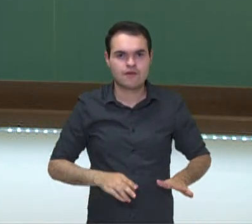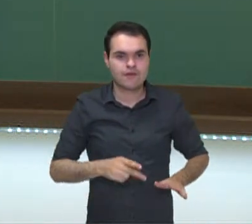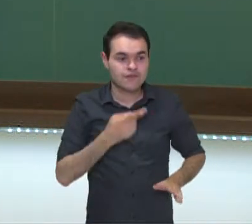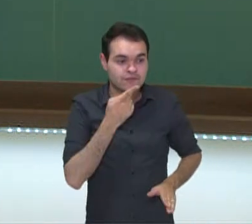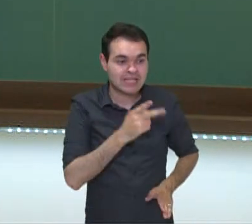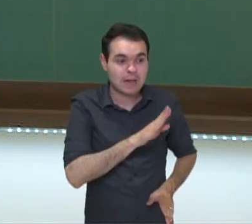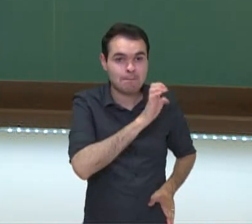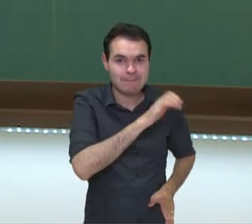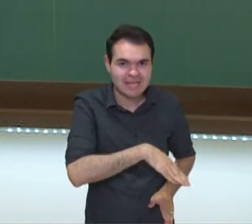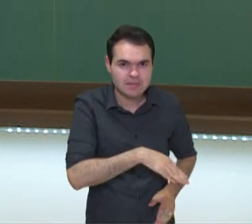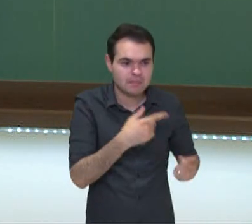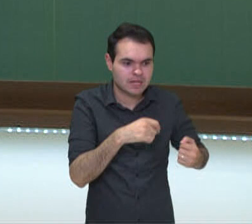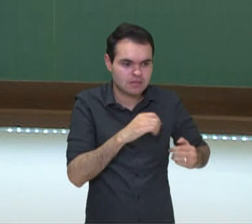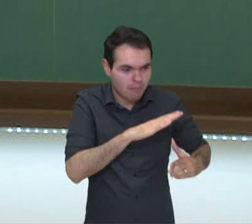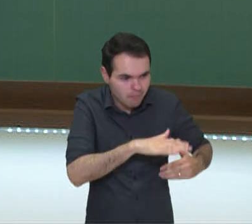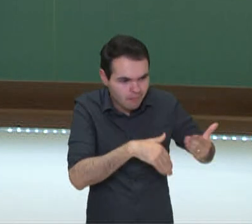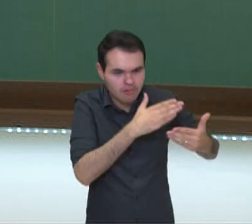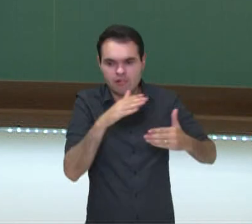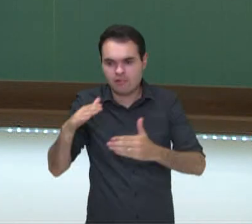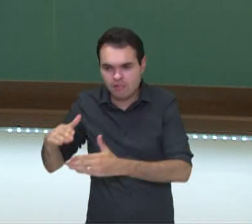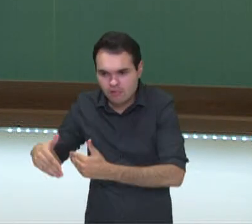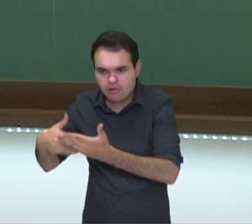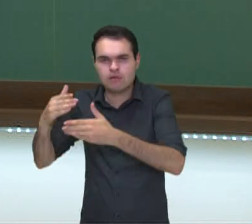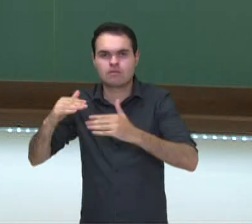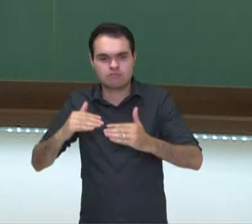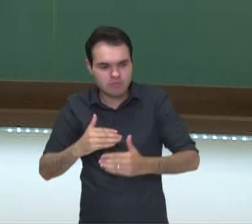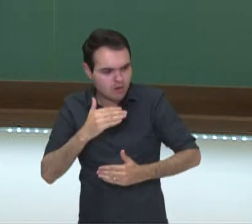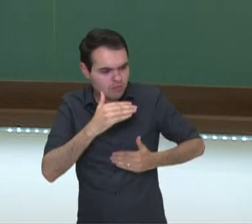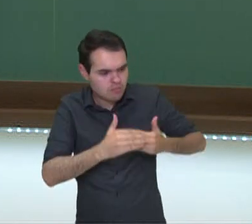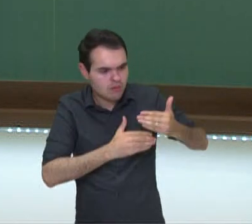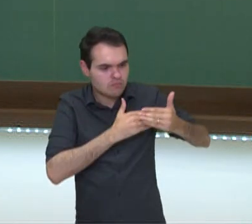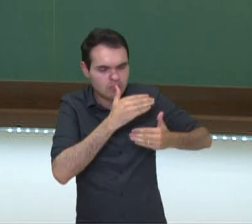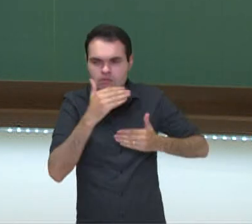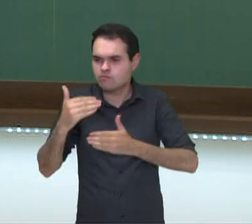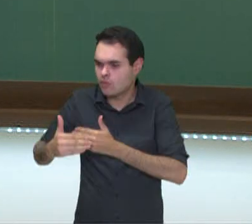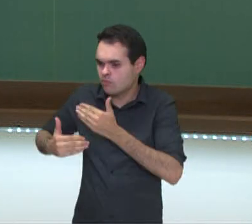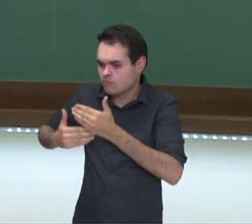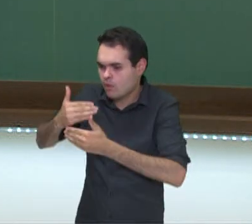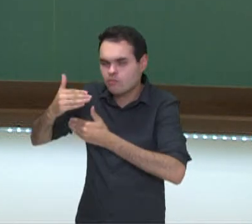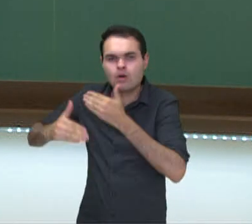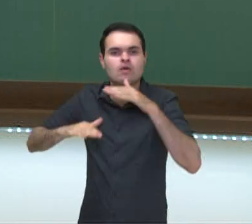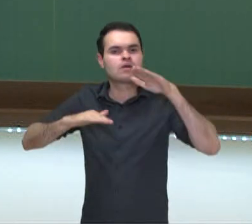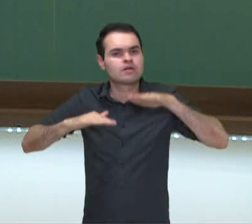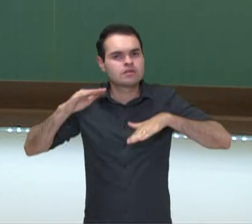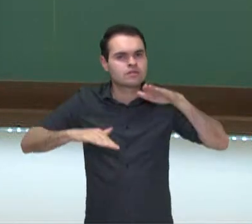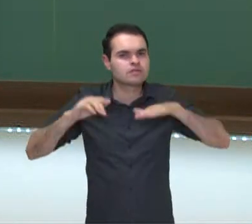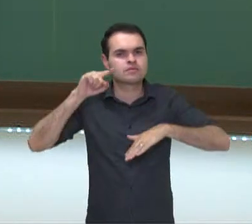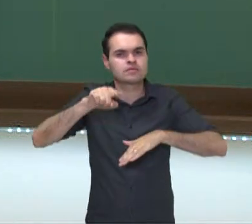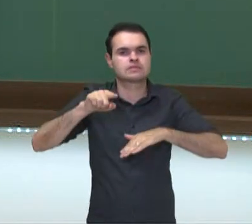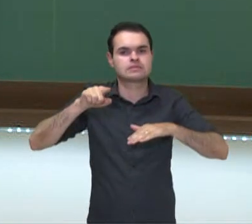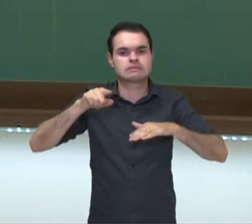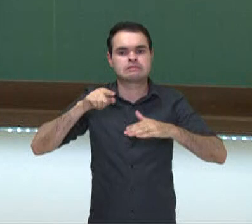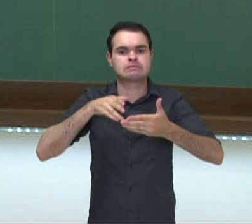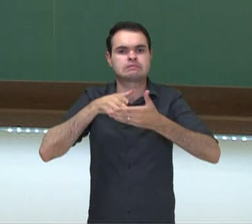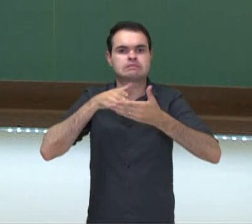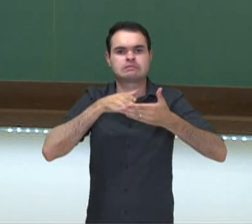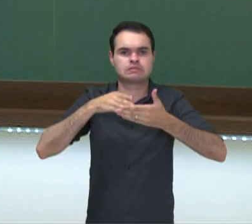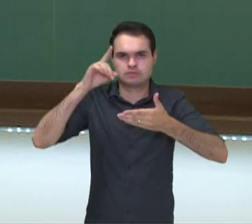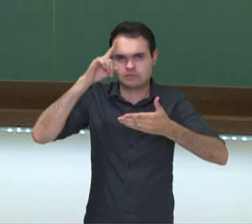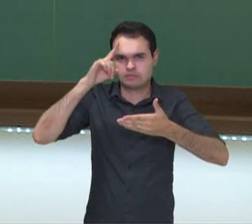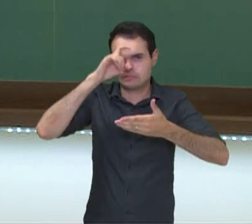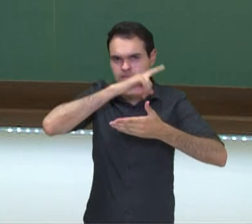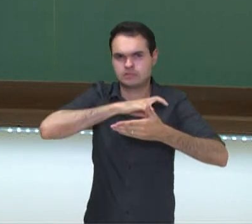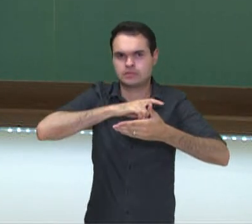nós precisamos desenvolver isso pouco a pouco. E às vezes você vai passar por alguns empecilhos aí na